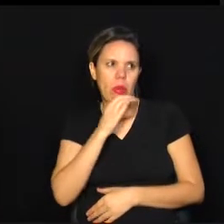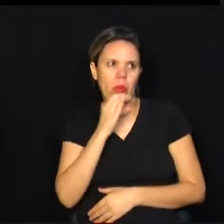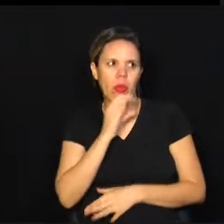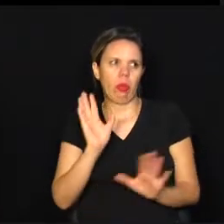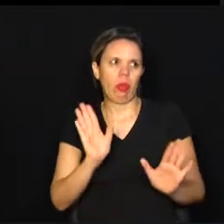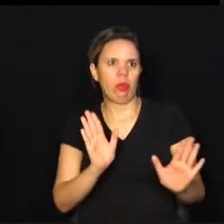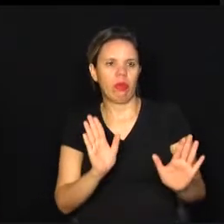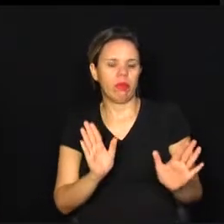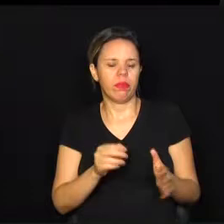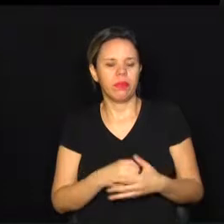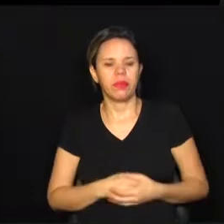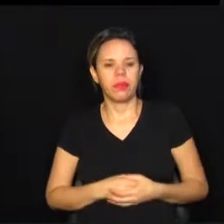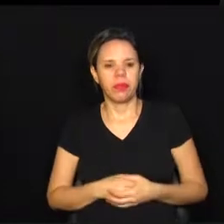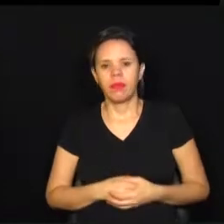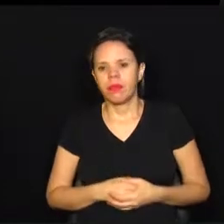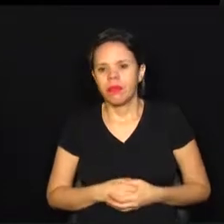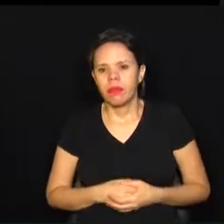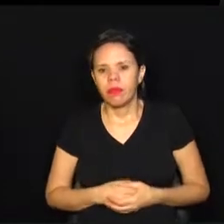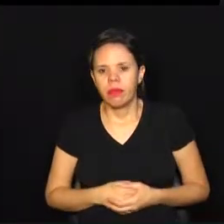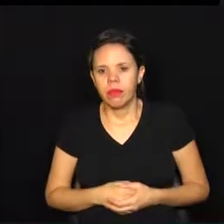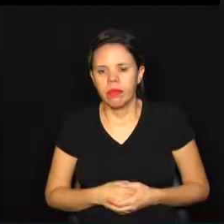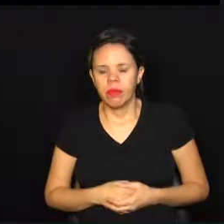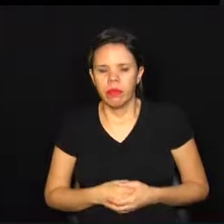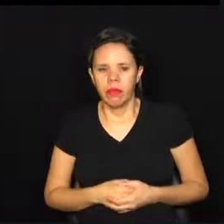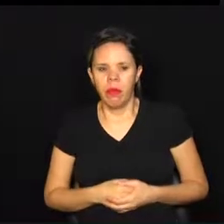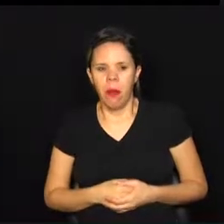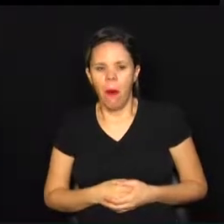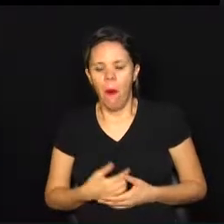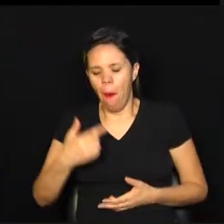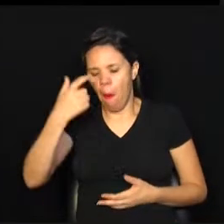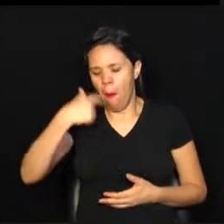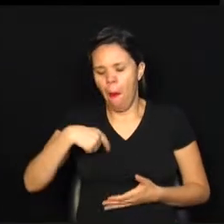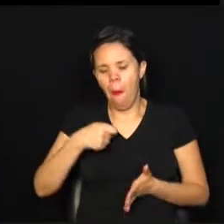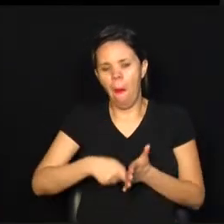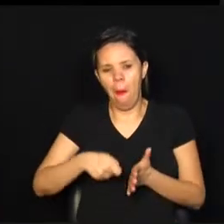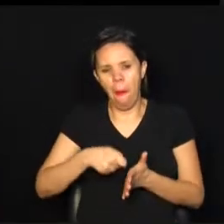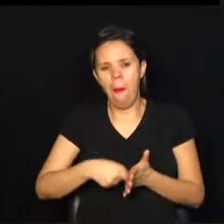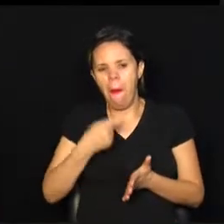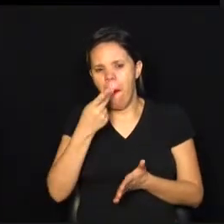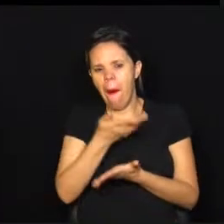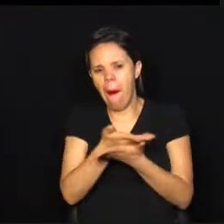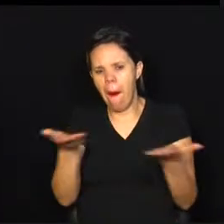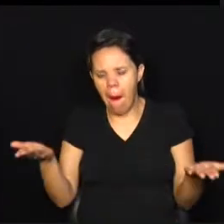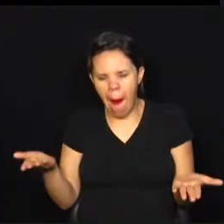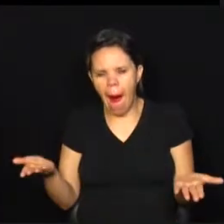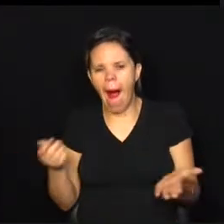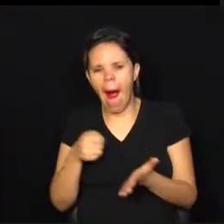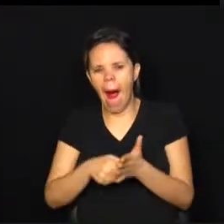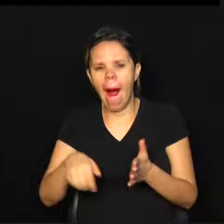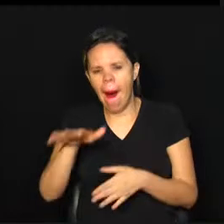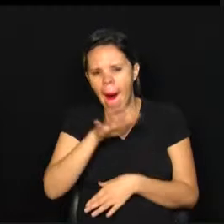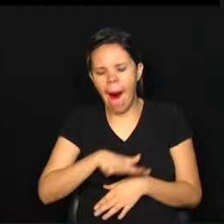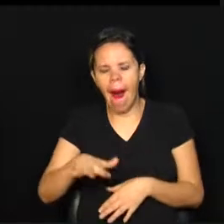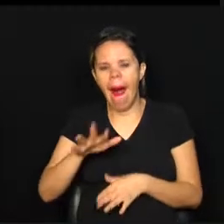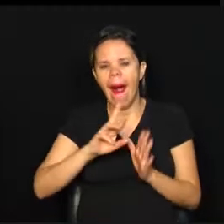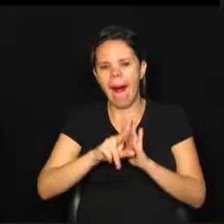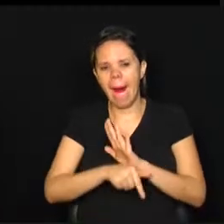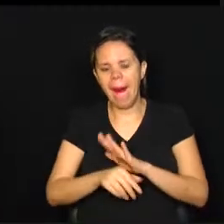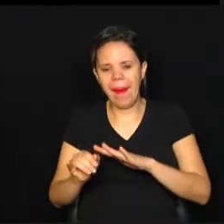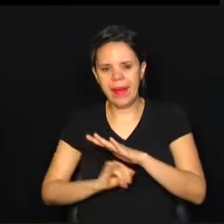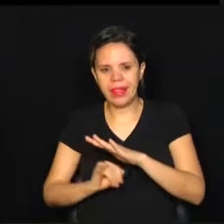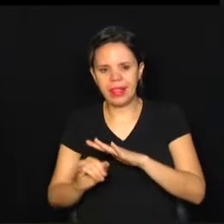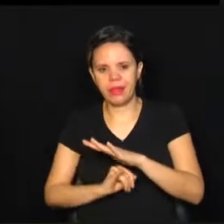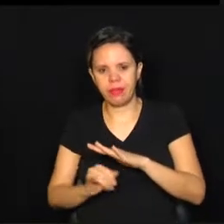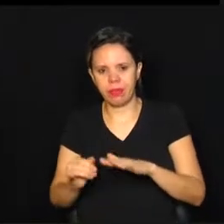emergencial, né, e aí eu, como militante da cultura, né, vocês viram aí que eu milito em várias instituições de